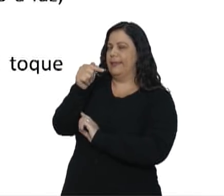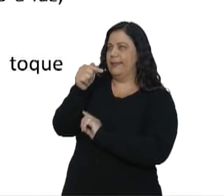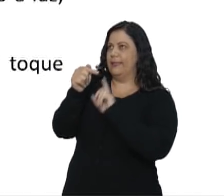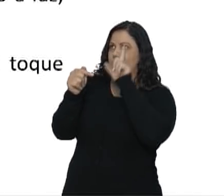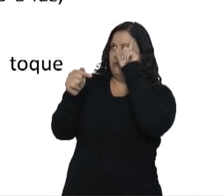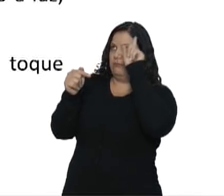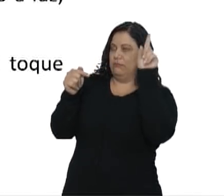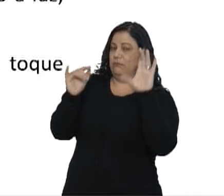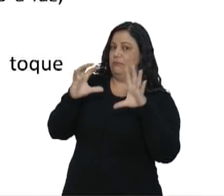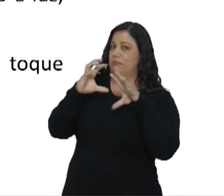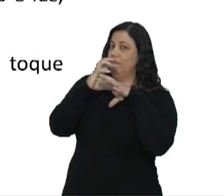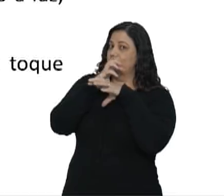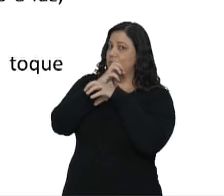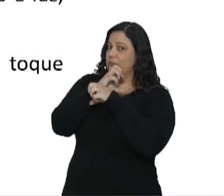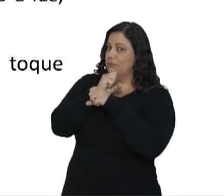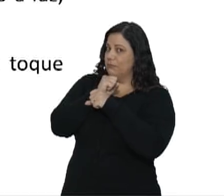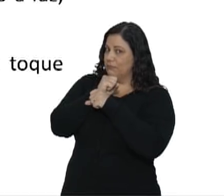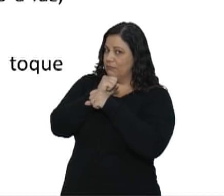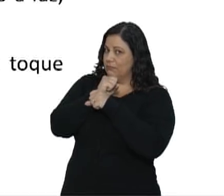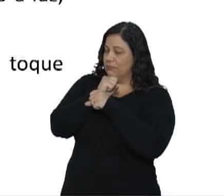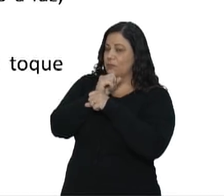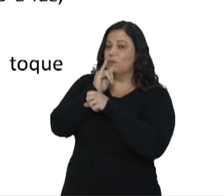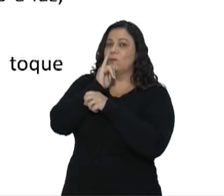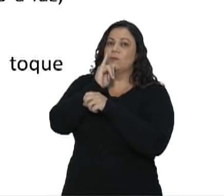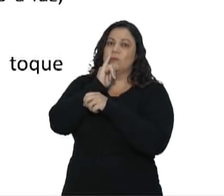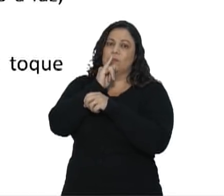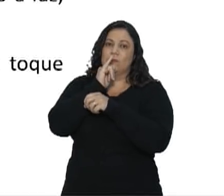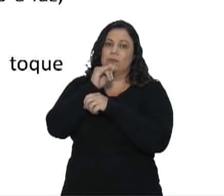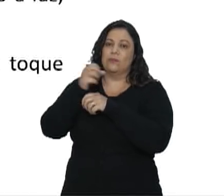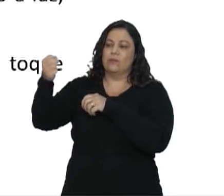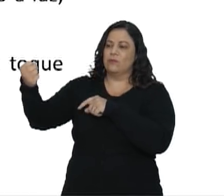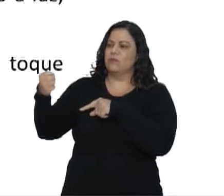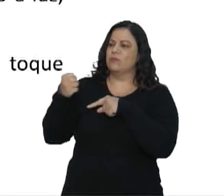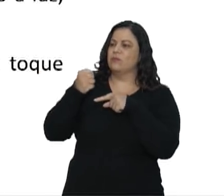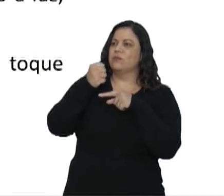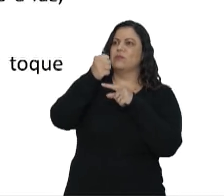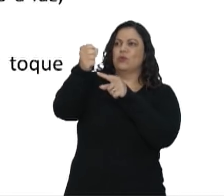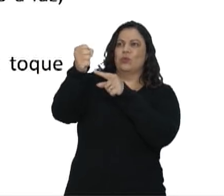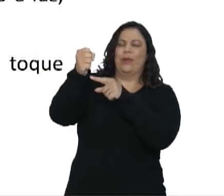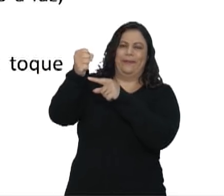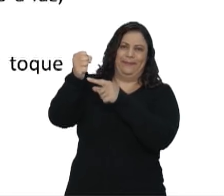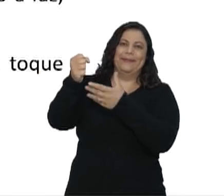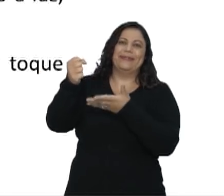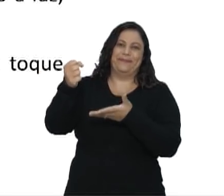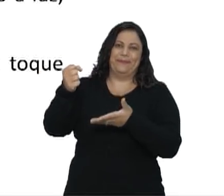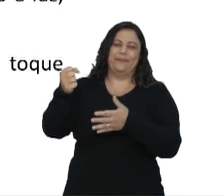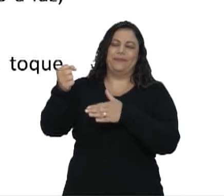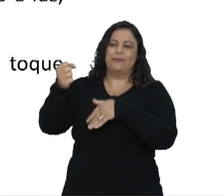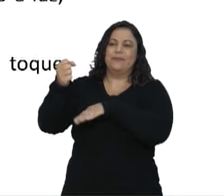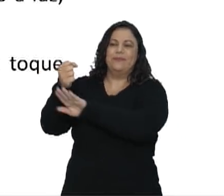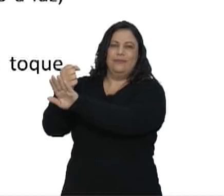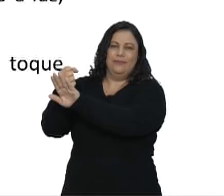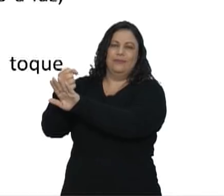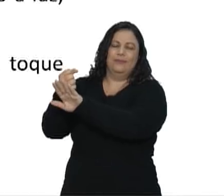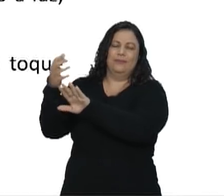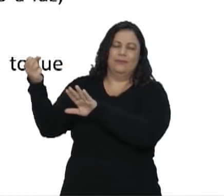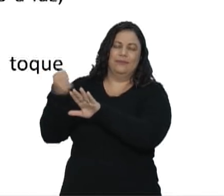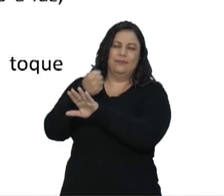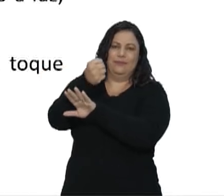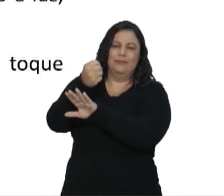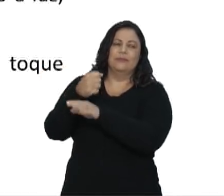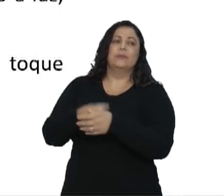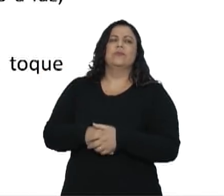no escuro, como por exemplo dentro de um armário. E no quarto passo, depois desse tempo de 5 a 7